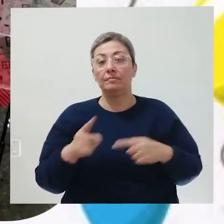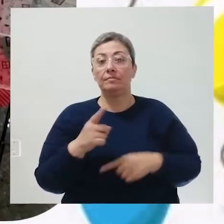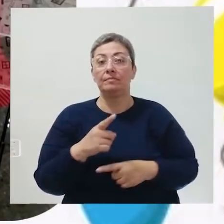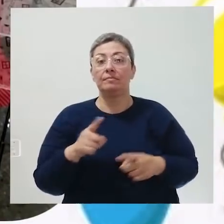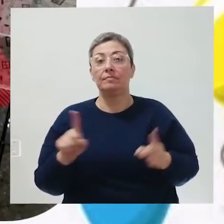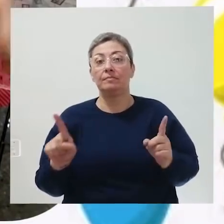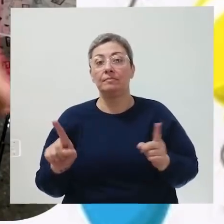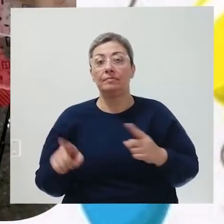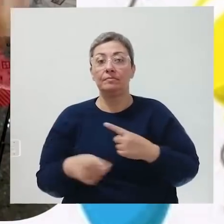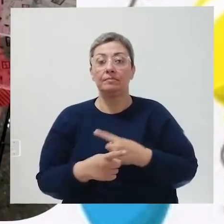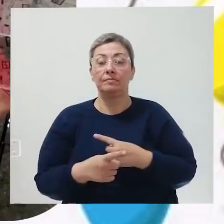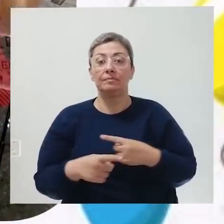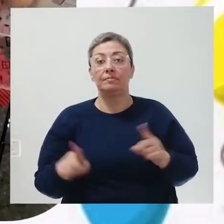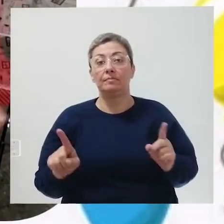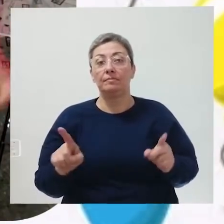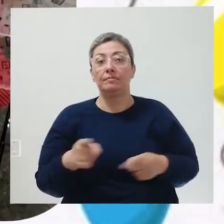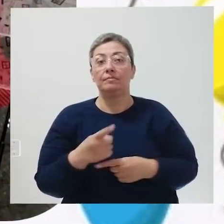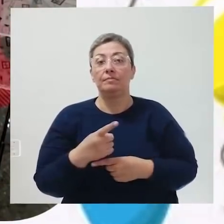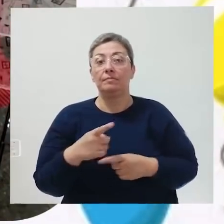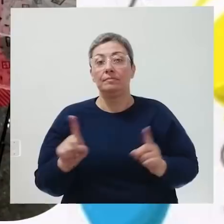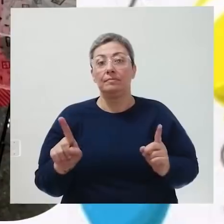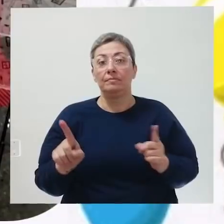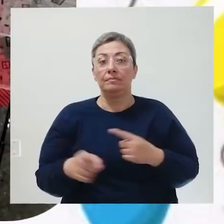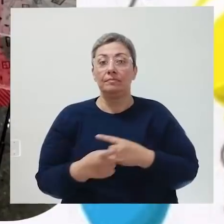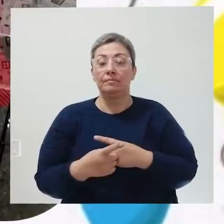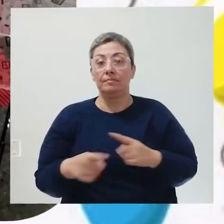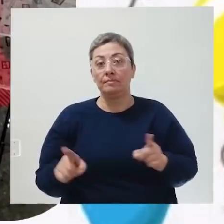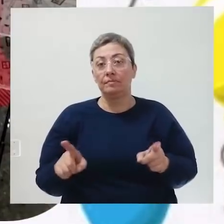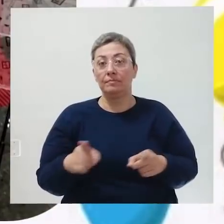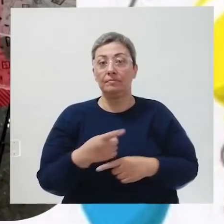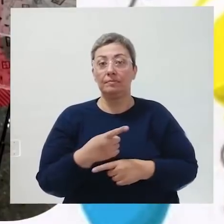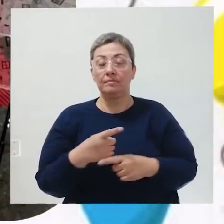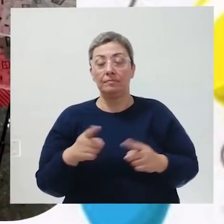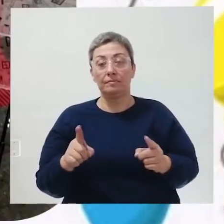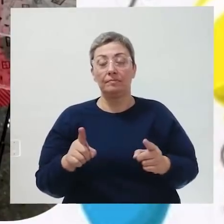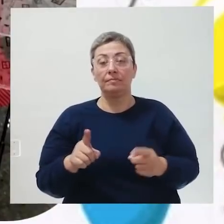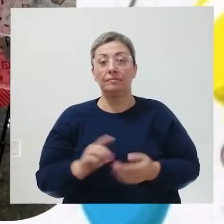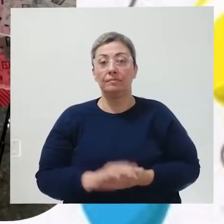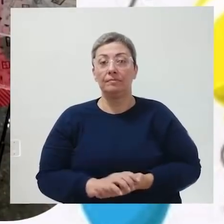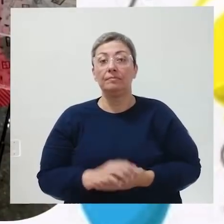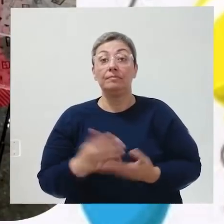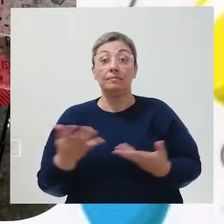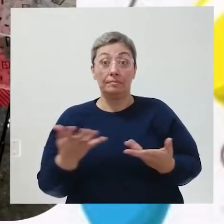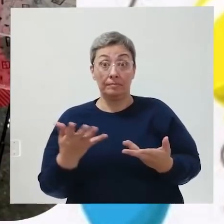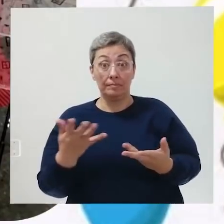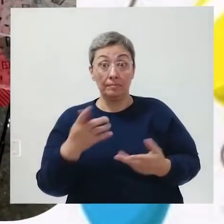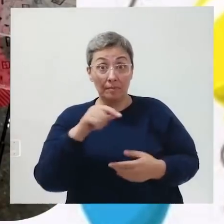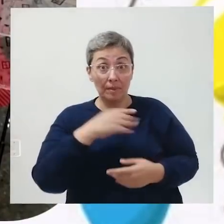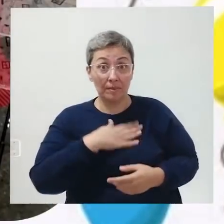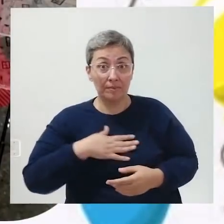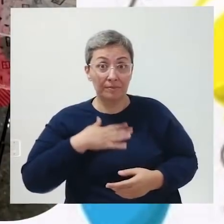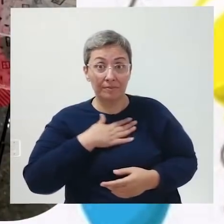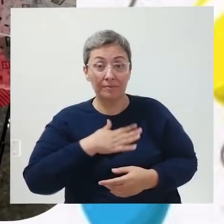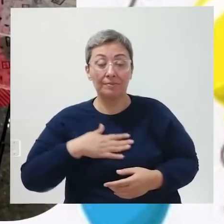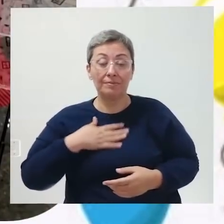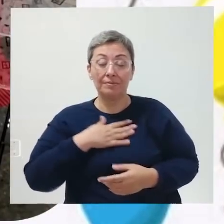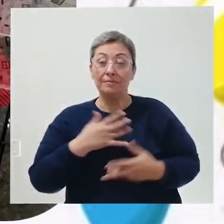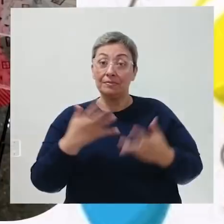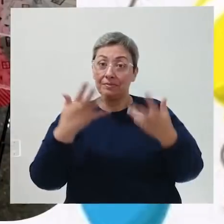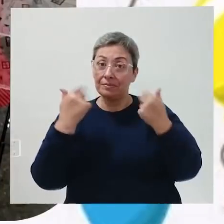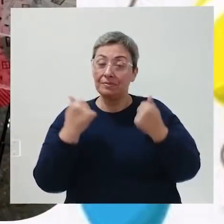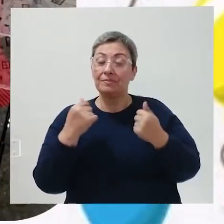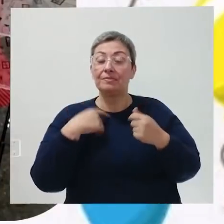tchu-tchu-tchá, tchu-tchu-tchá-tchá-tchá, tchu-tchu-tchá, tchu-tchu-tchá, tchu-tchu-tchá-tchá-tchá. E aí, você tá